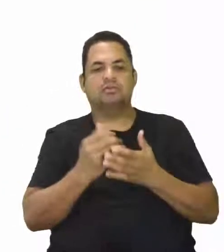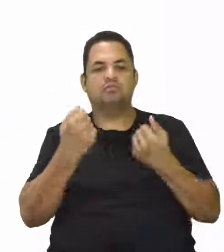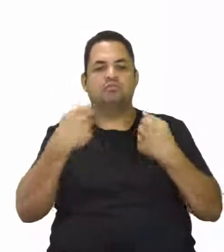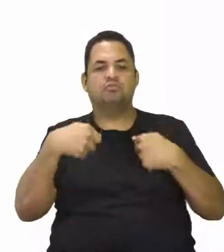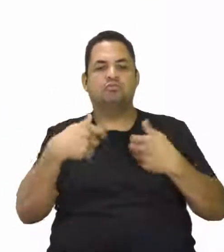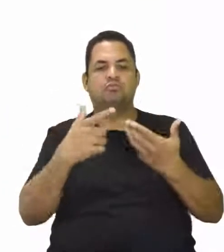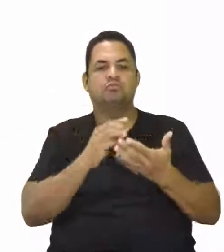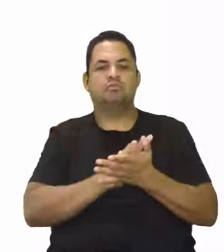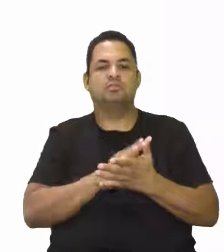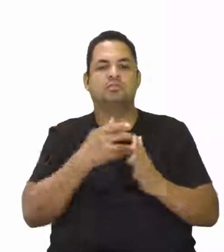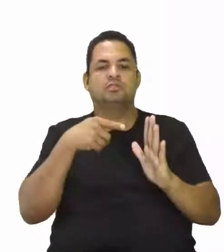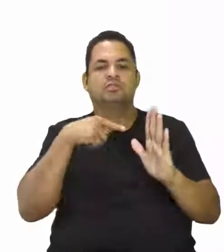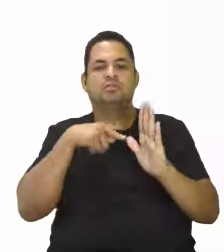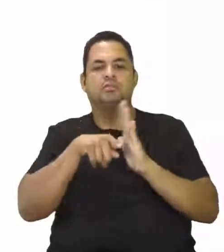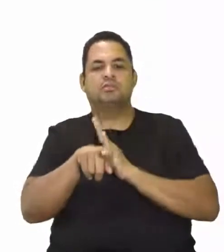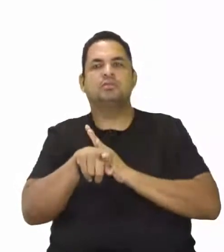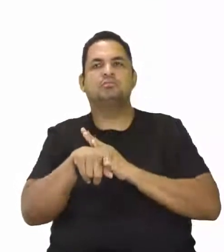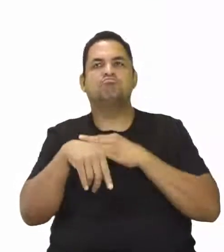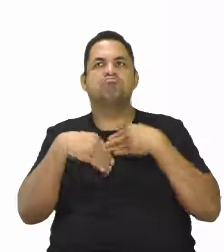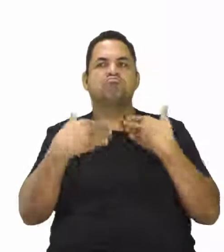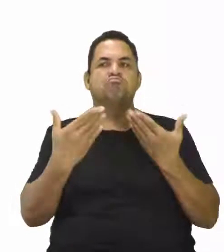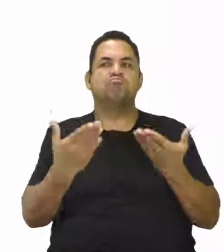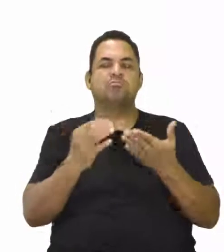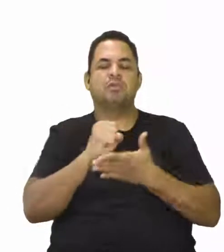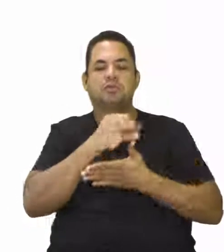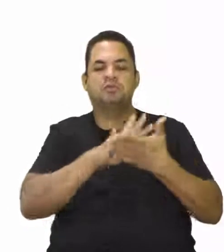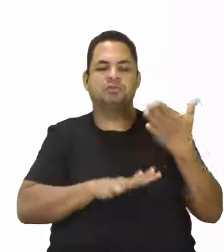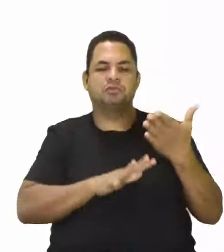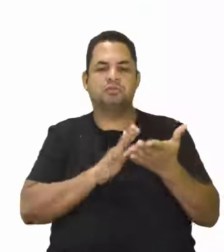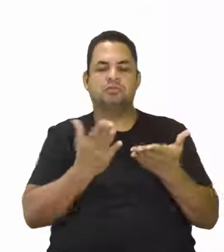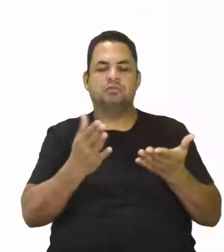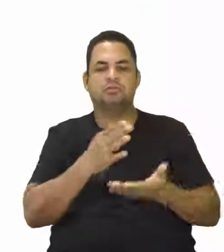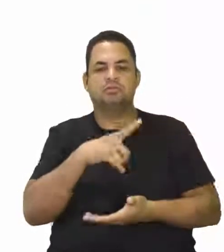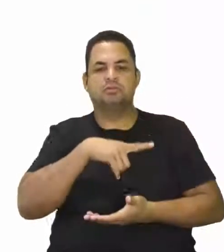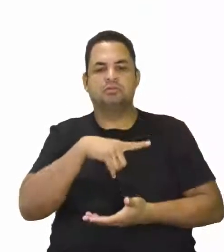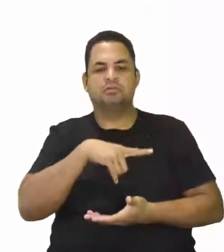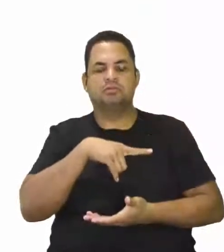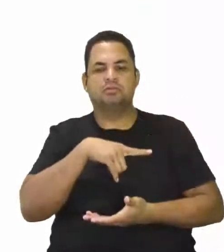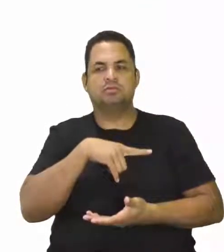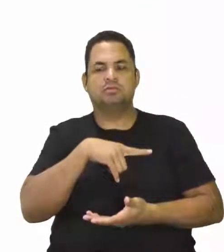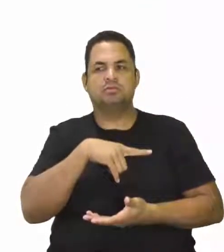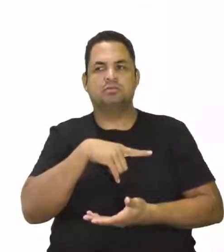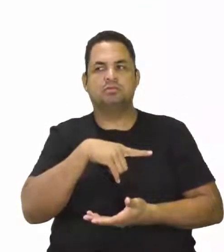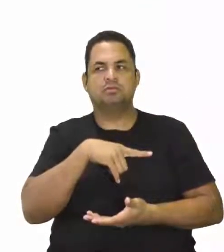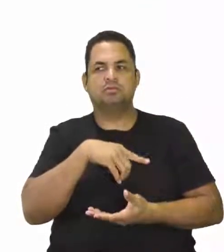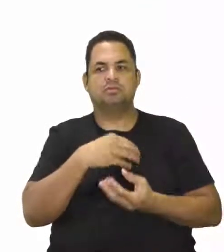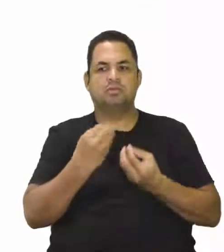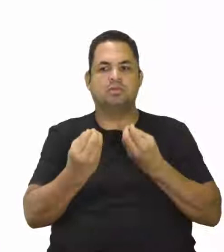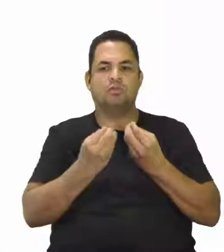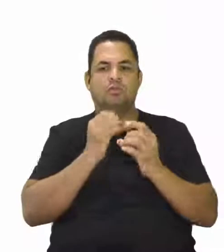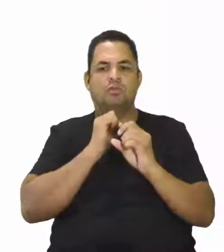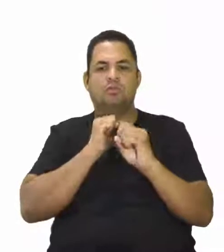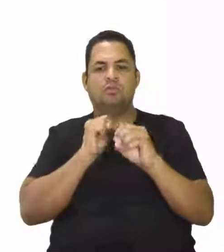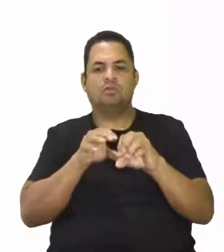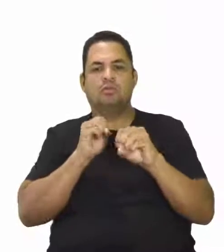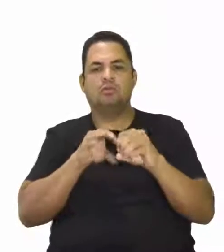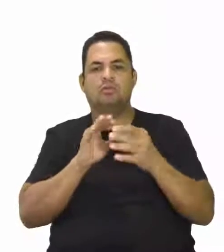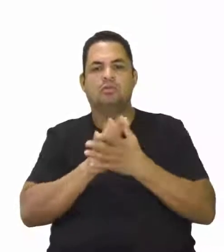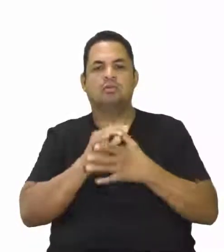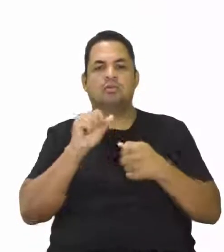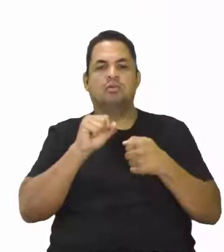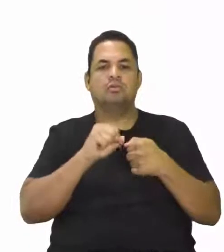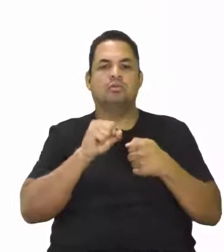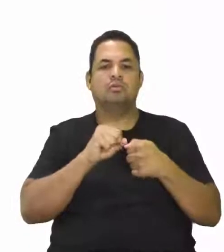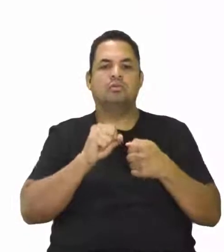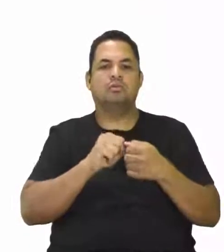ter uma questão, claro que nós temos uma charge solta, mas nós temos aí a questão de como o ensino está sendo